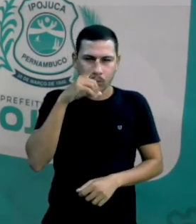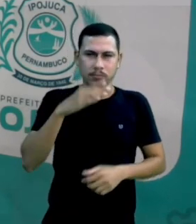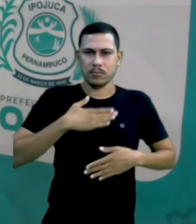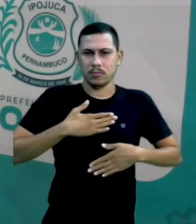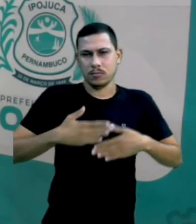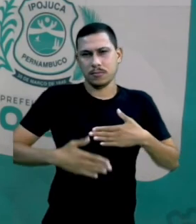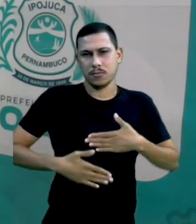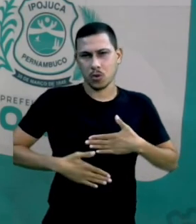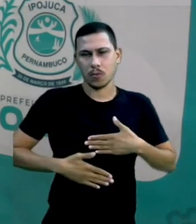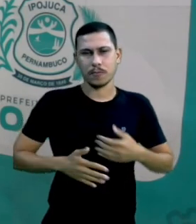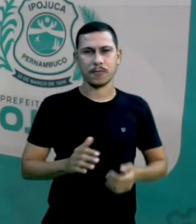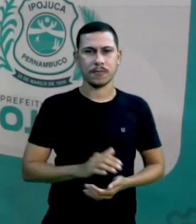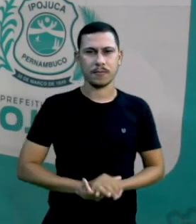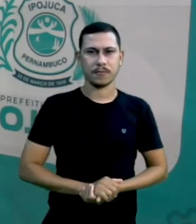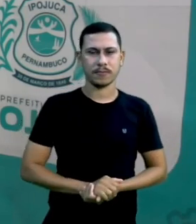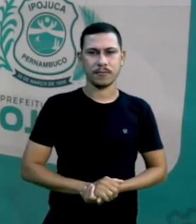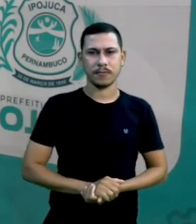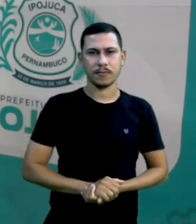corpo,